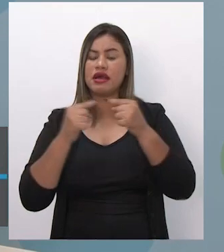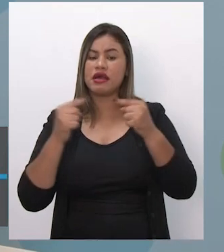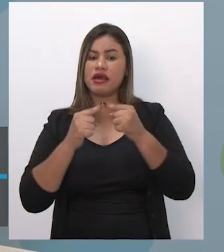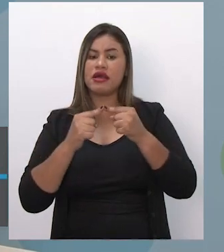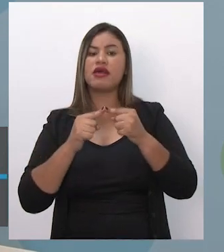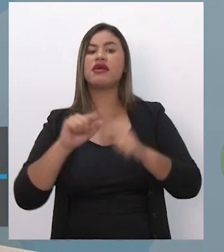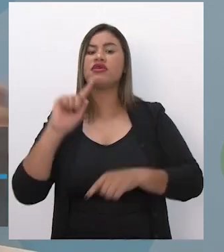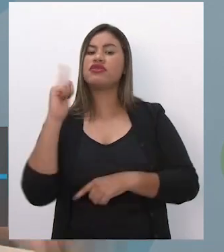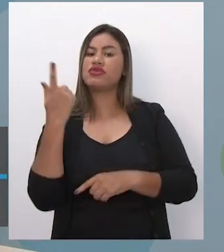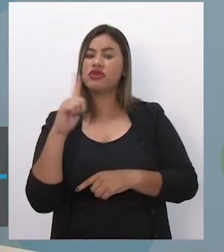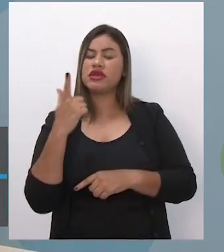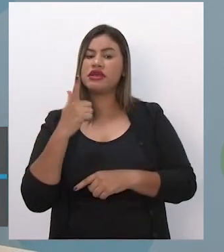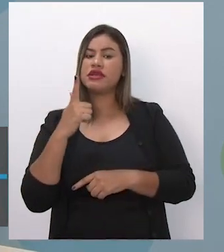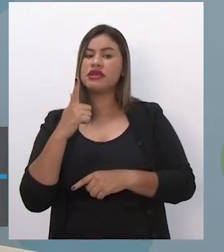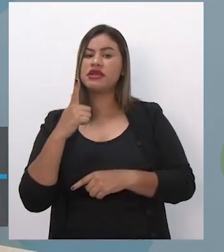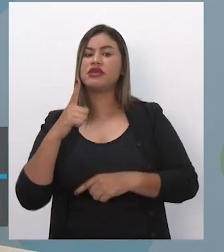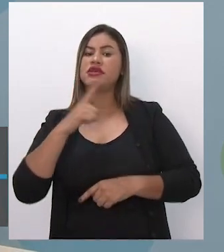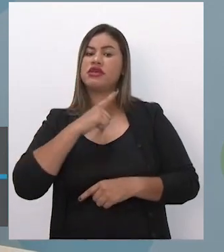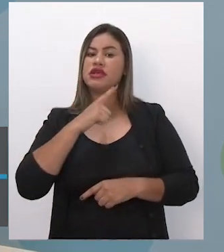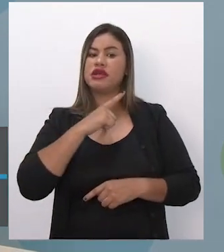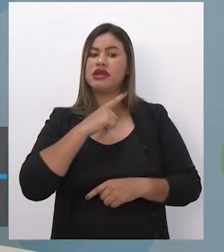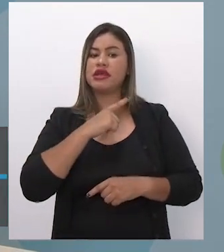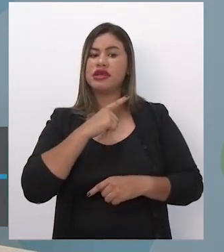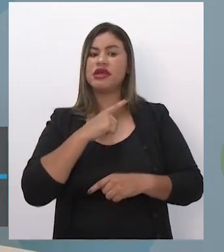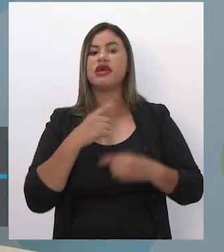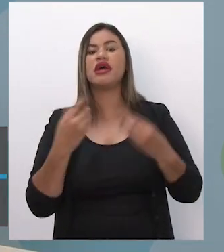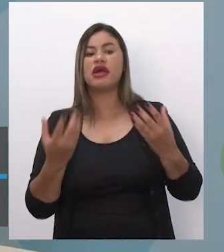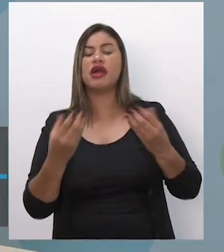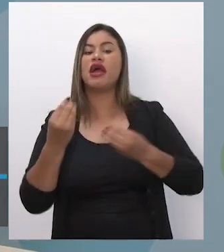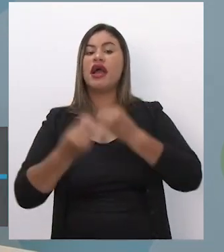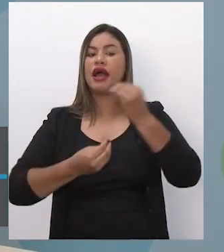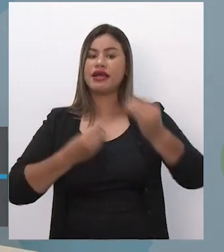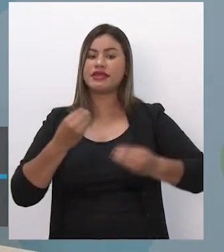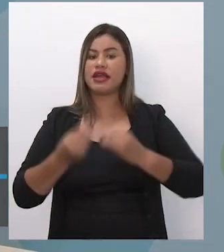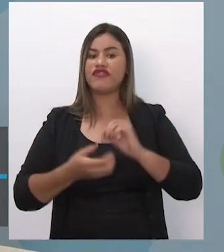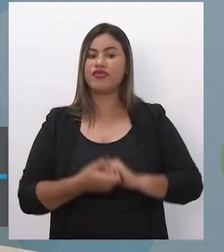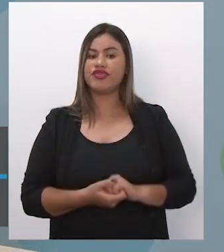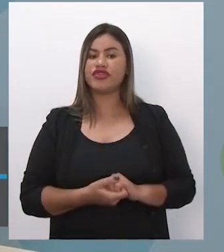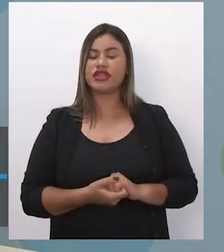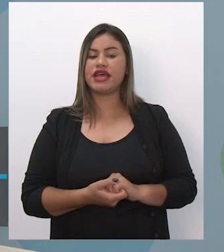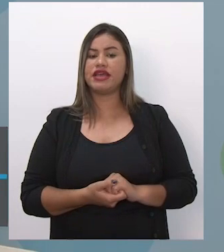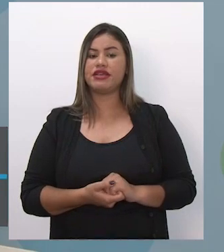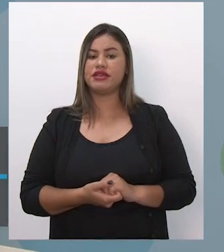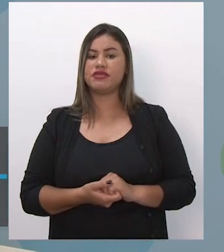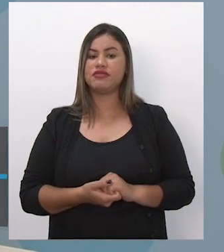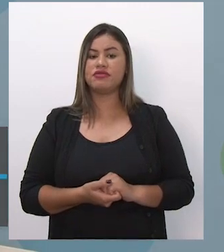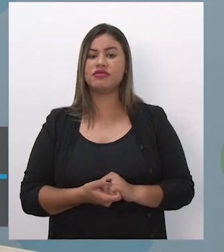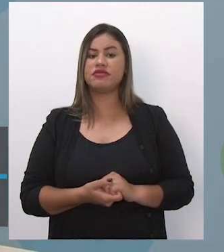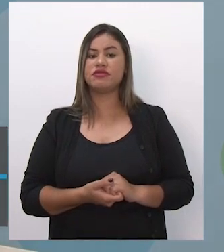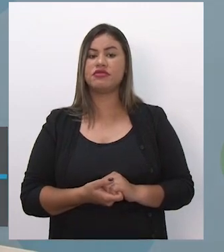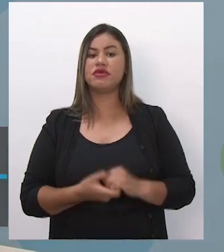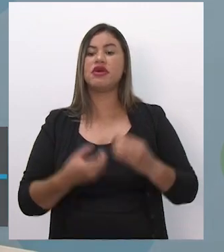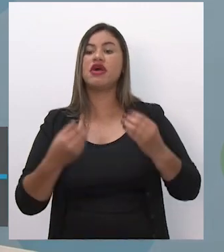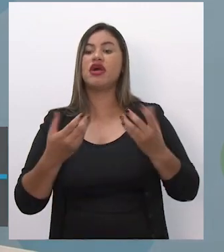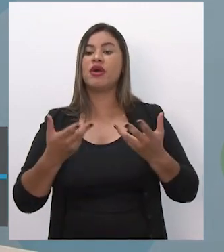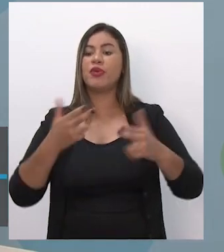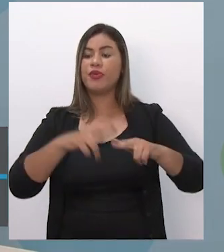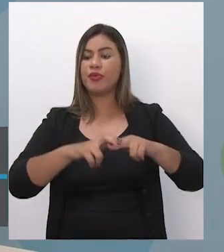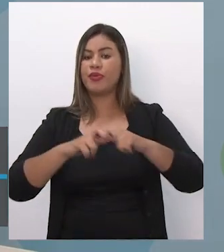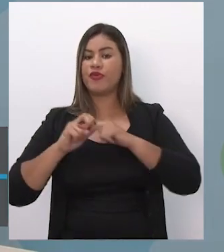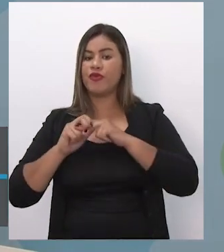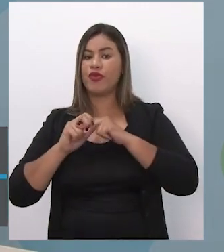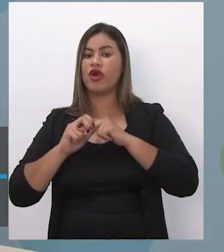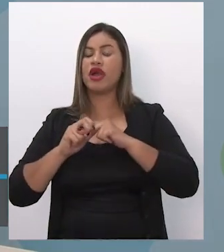curricular da geografia nas séries aí do ensino fundamental e posteriormente no ensino médio, certo? Para isso, a